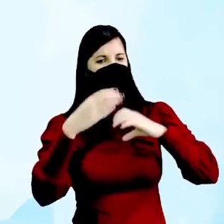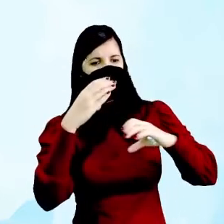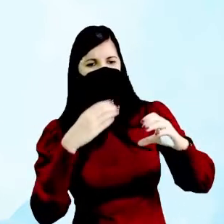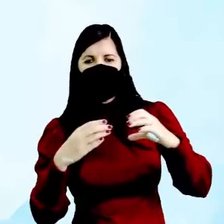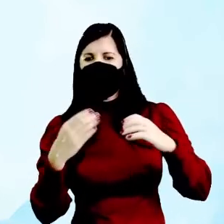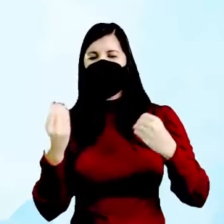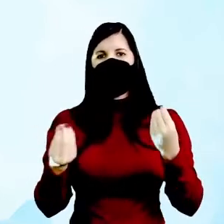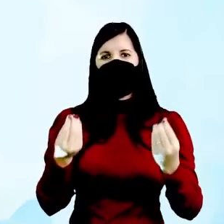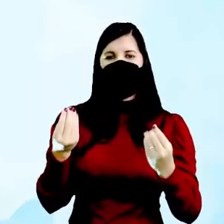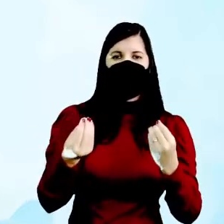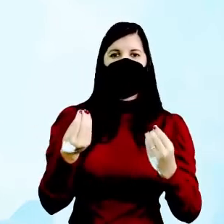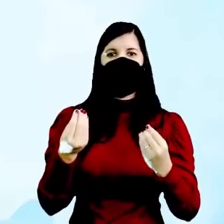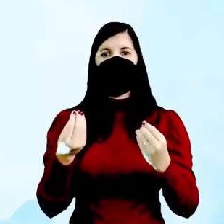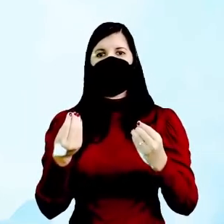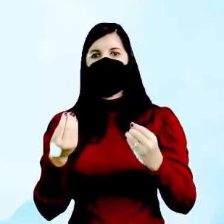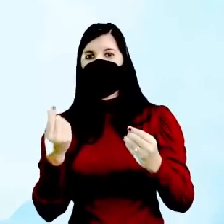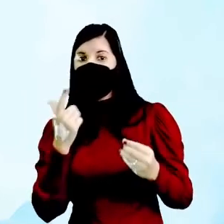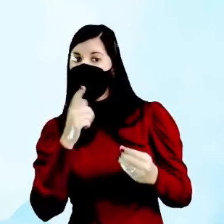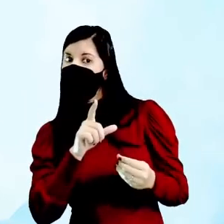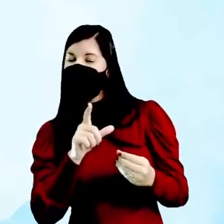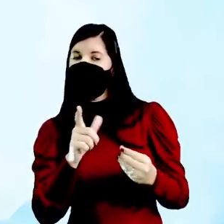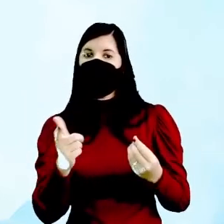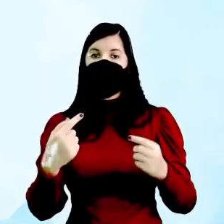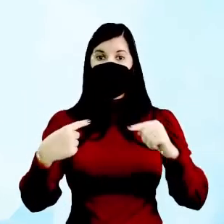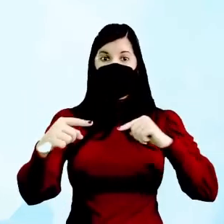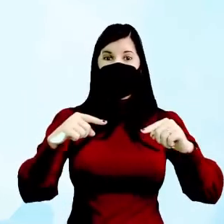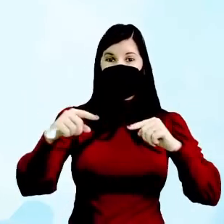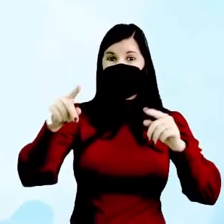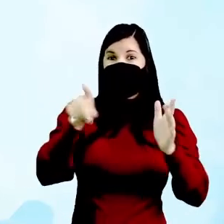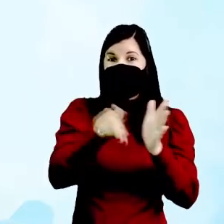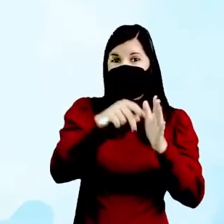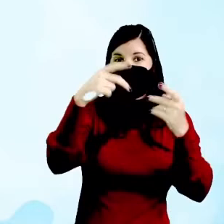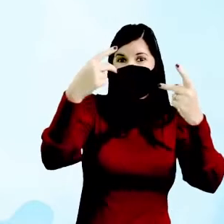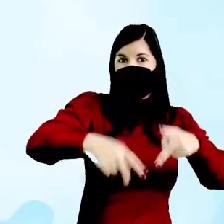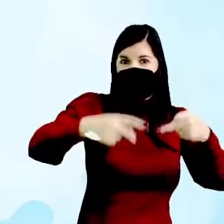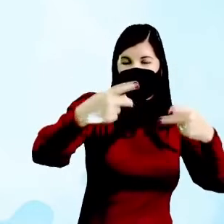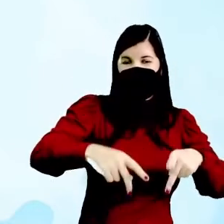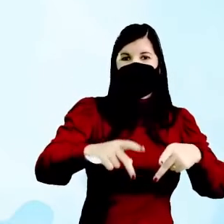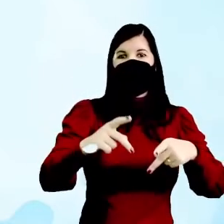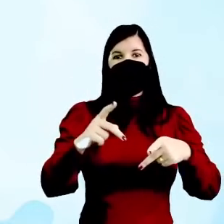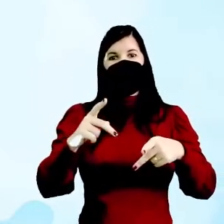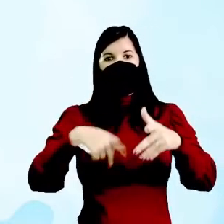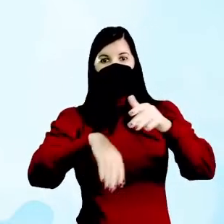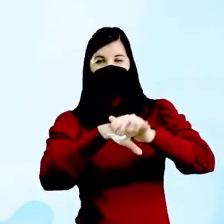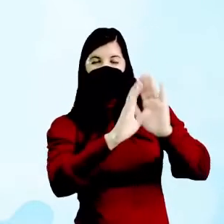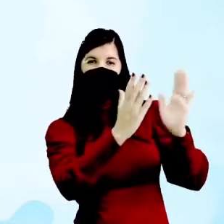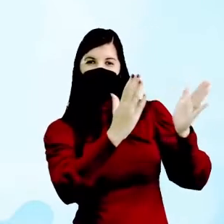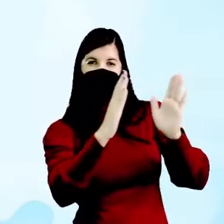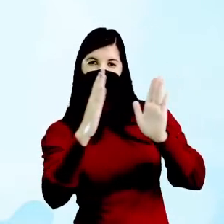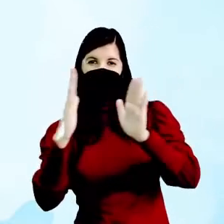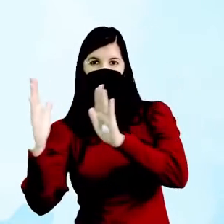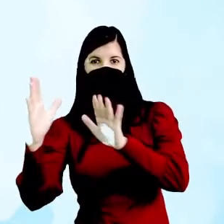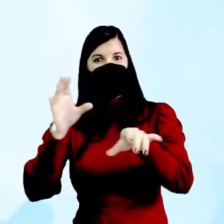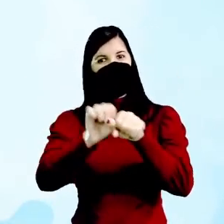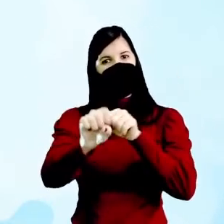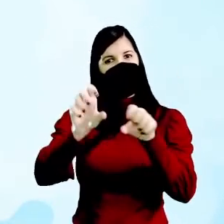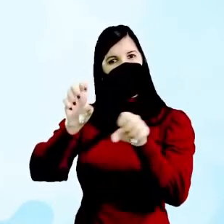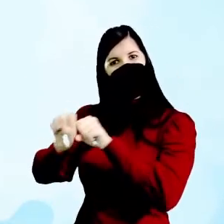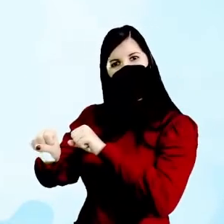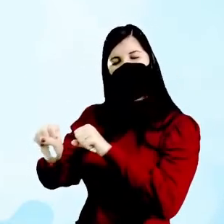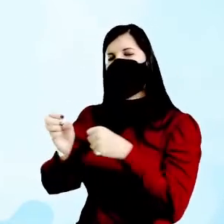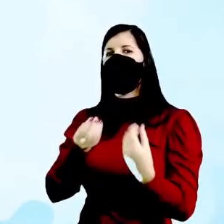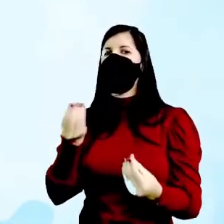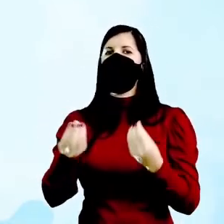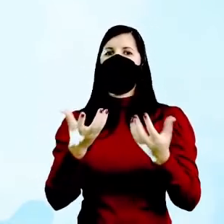que lida aqui com a comunicação? Como é a política interna do acervo, né? da formação do acervo? Eu queria entender só